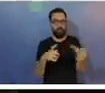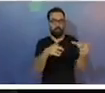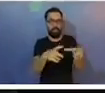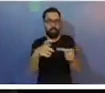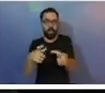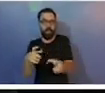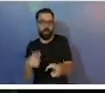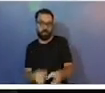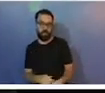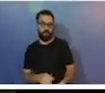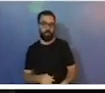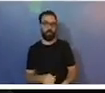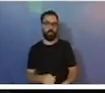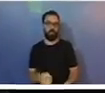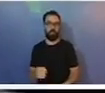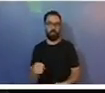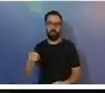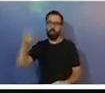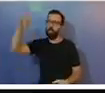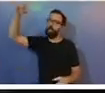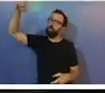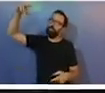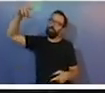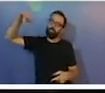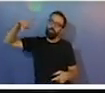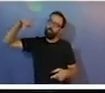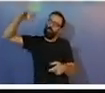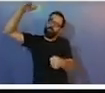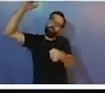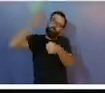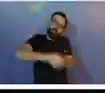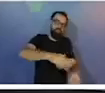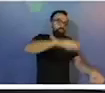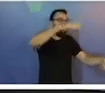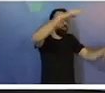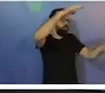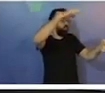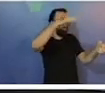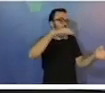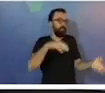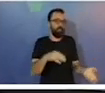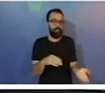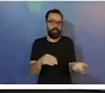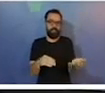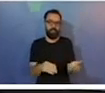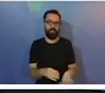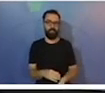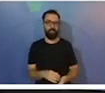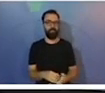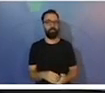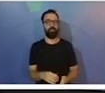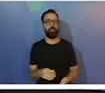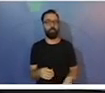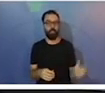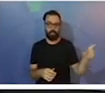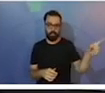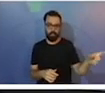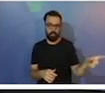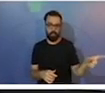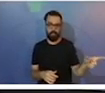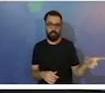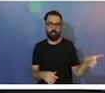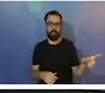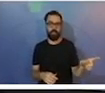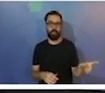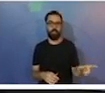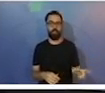onde ele vai atirar a bomba. E quem vai ser bombardeado tem que falar. Se a bomba acertar o navio,